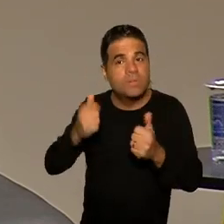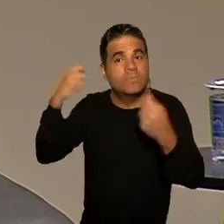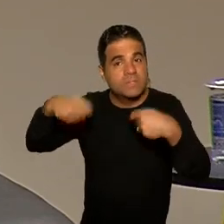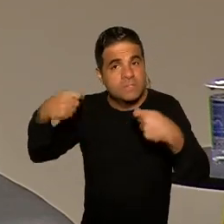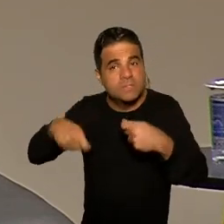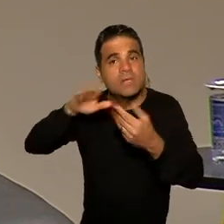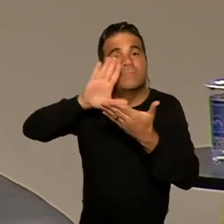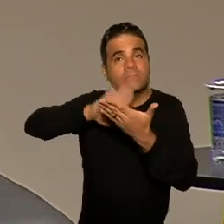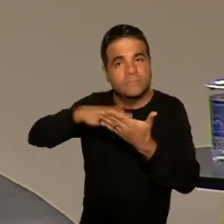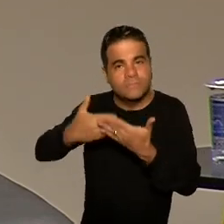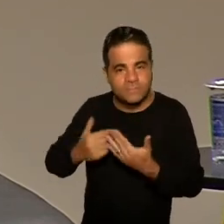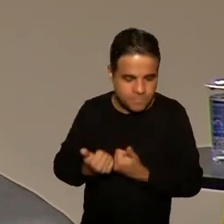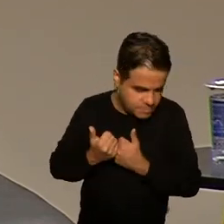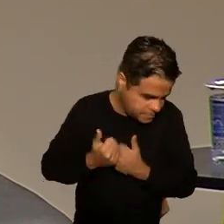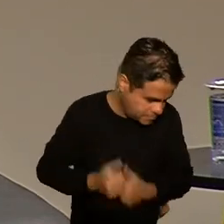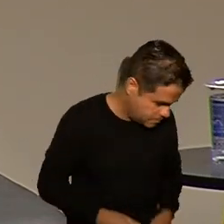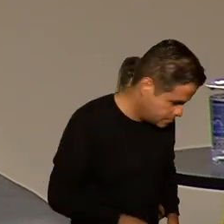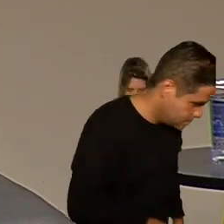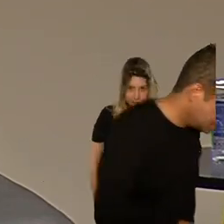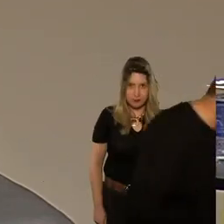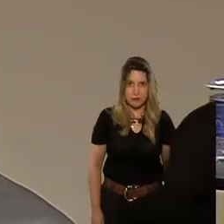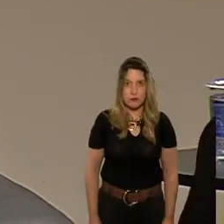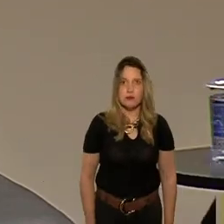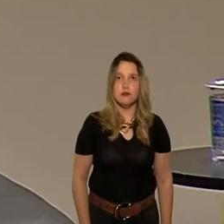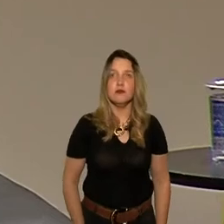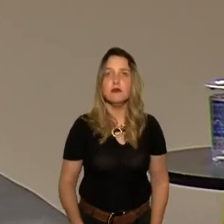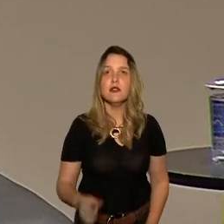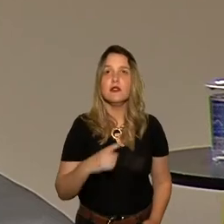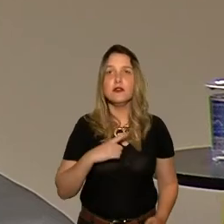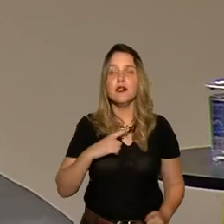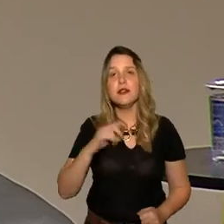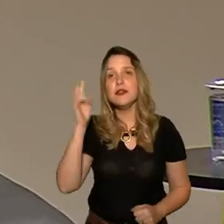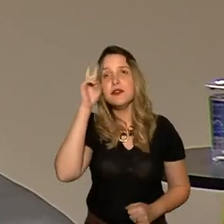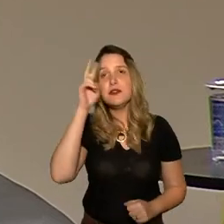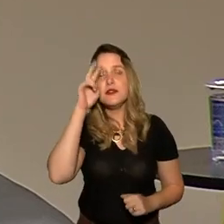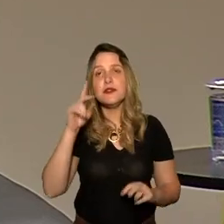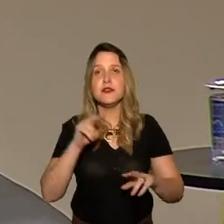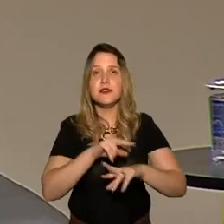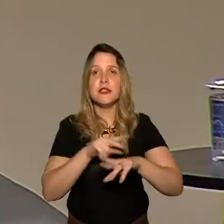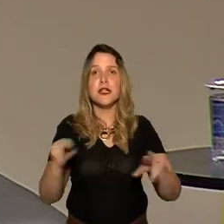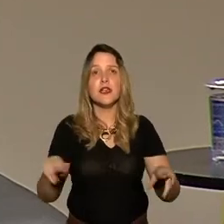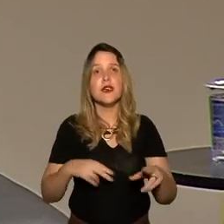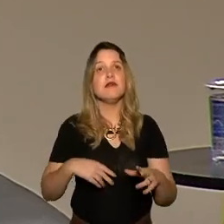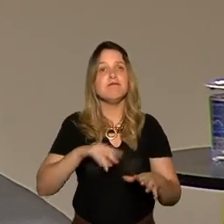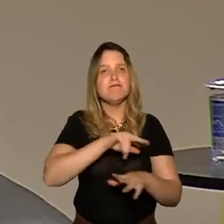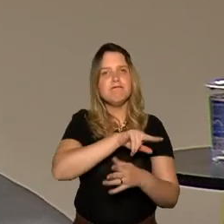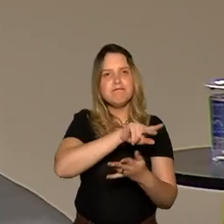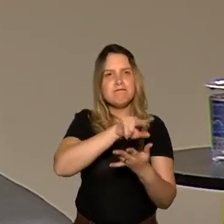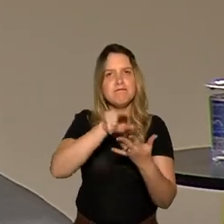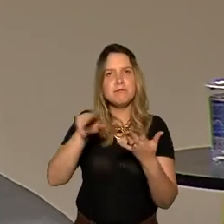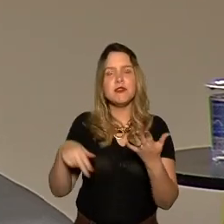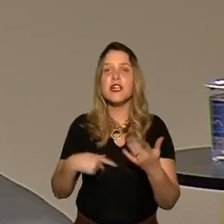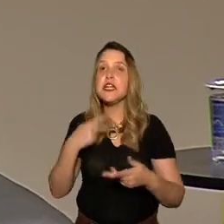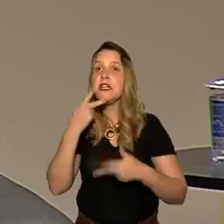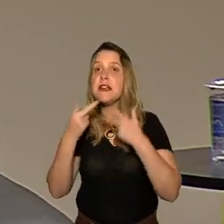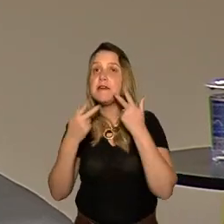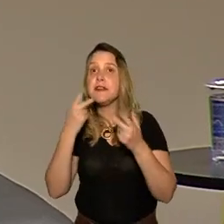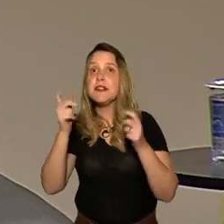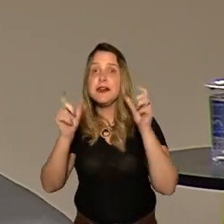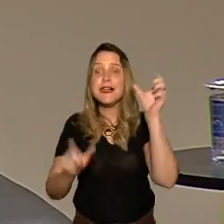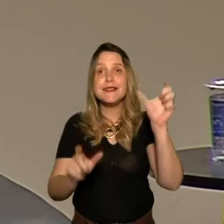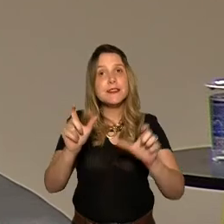isso também dá ensejo para a gente um pouco falar das diferenças entre as modalidades de educação né a gente tá falando aqui